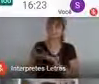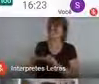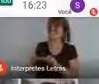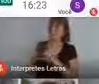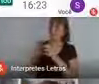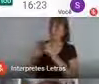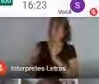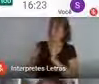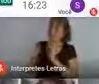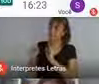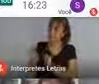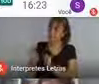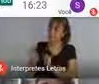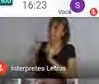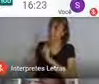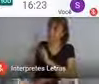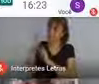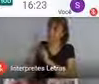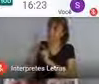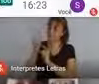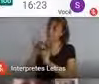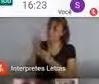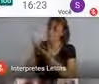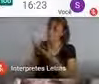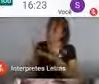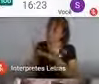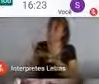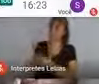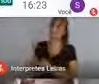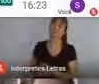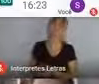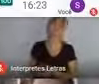Guedes. Muito bem-vindo, professor. A palavra é sua.